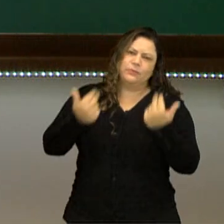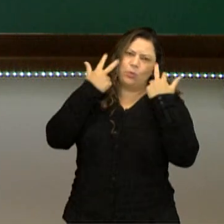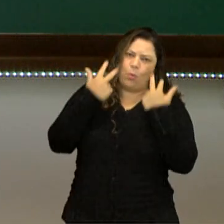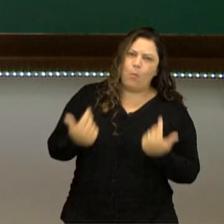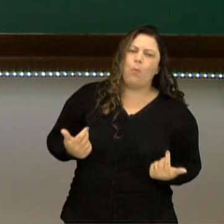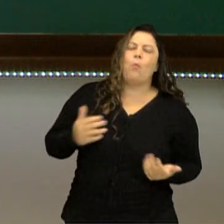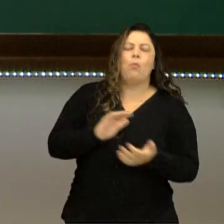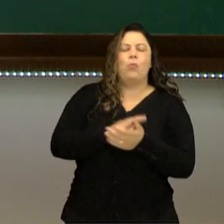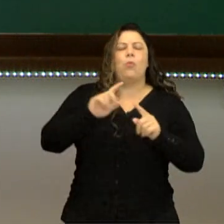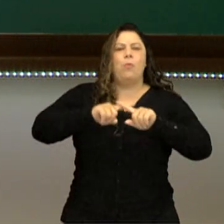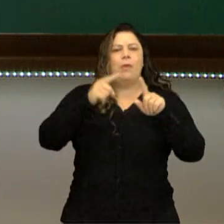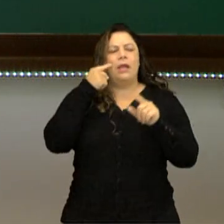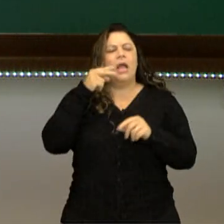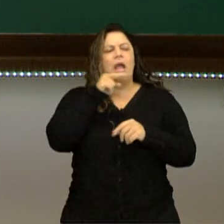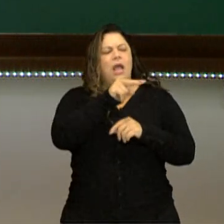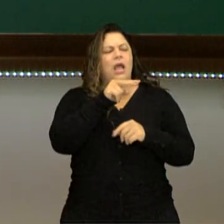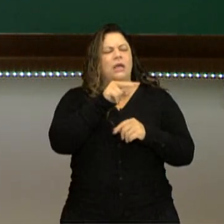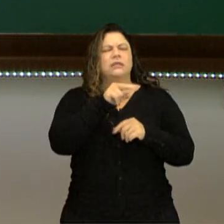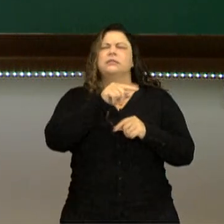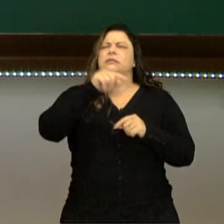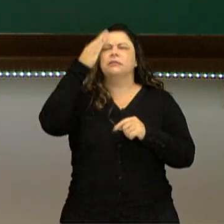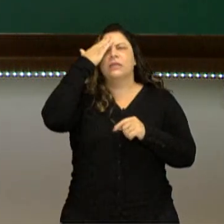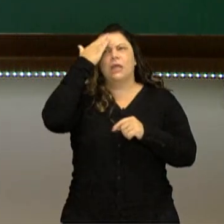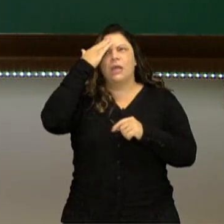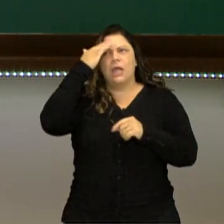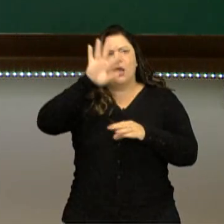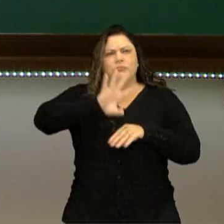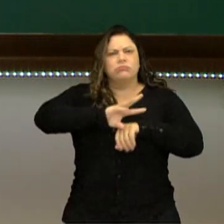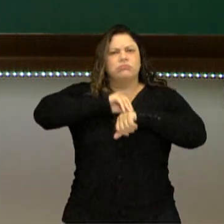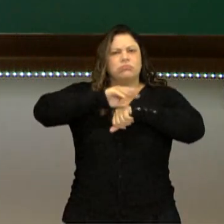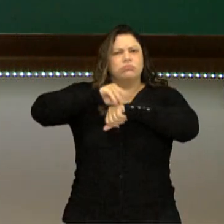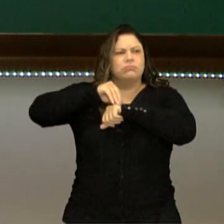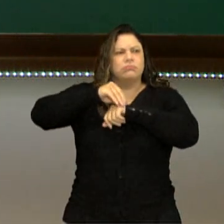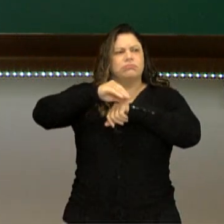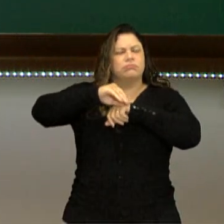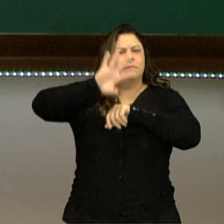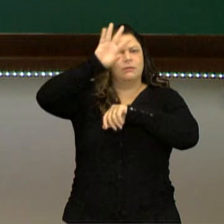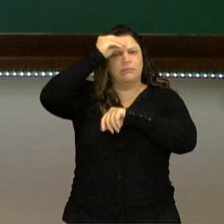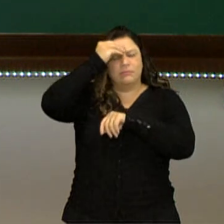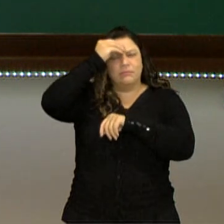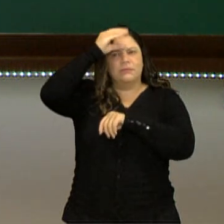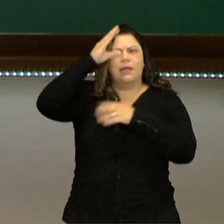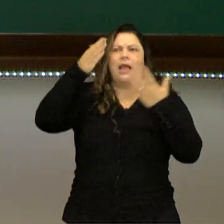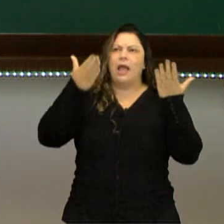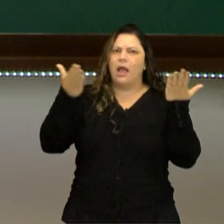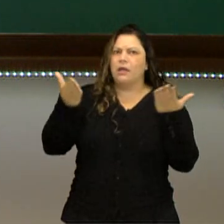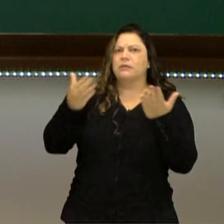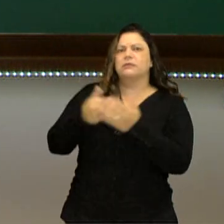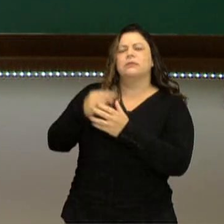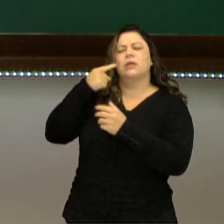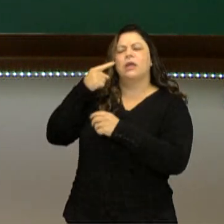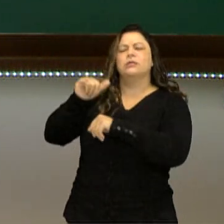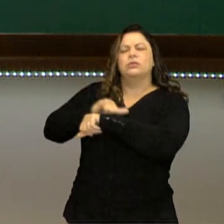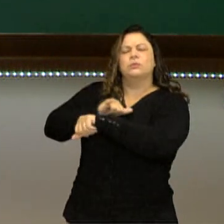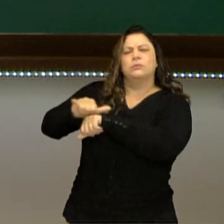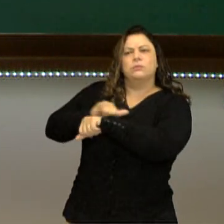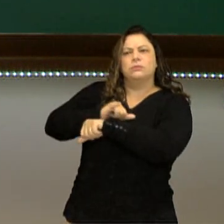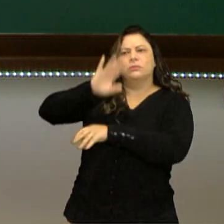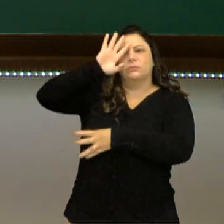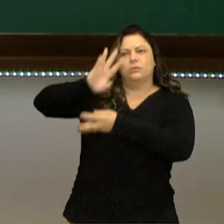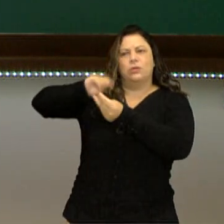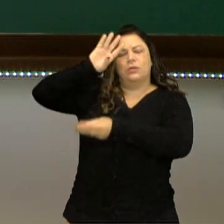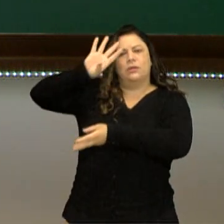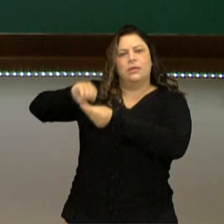vez, consequentemente, se você vê um exercício similar, você vai ter estratégias de como resolver. Ou seja, gente, é uma dica que eu